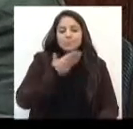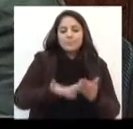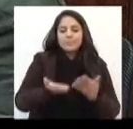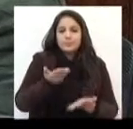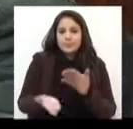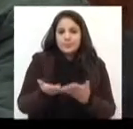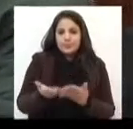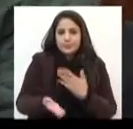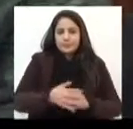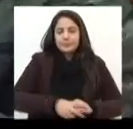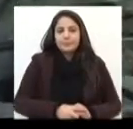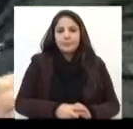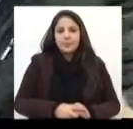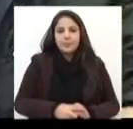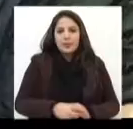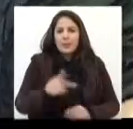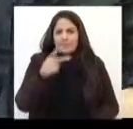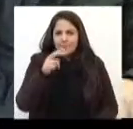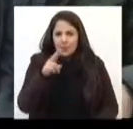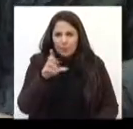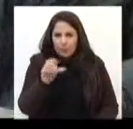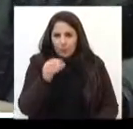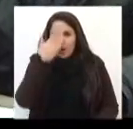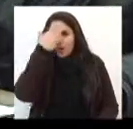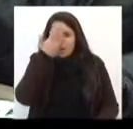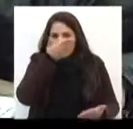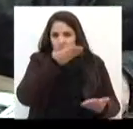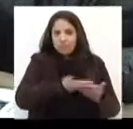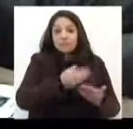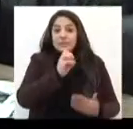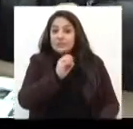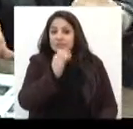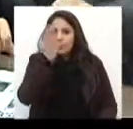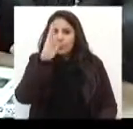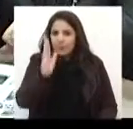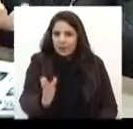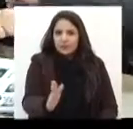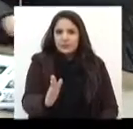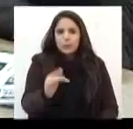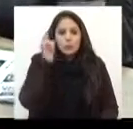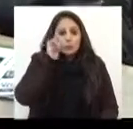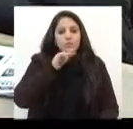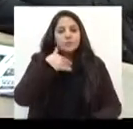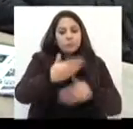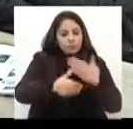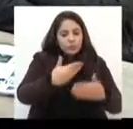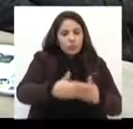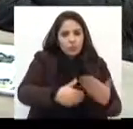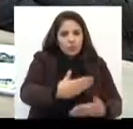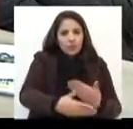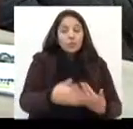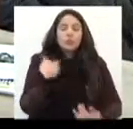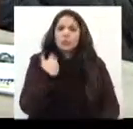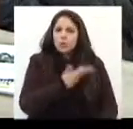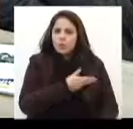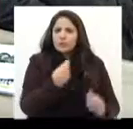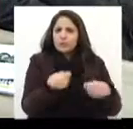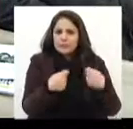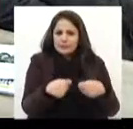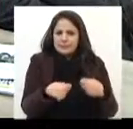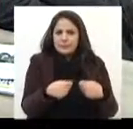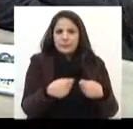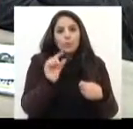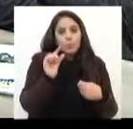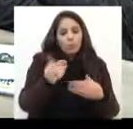dias. Vereador Paulo, o senhor acredita que para que o Brasil caminhe para frente, a gente precisa retroceder